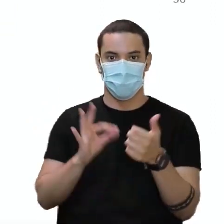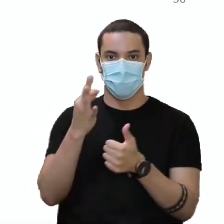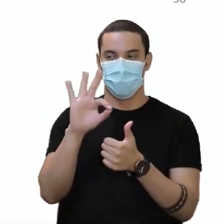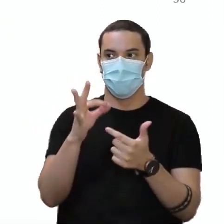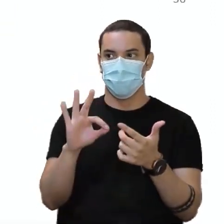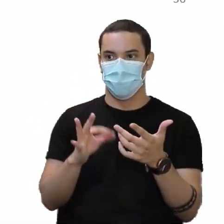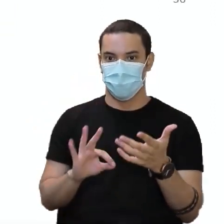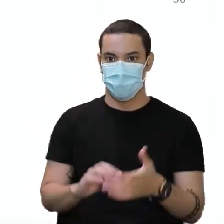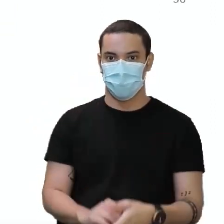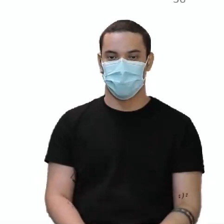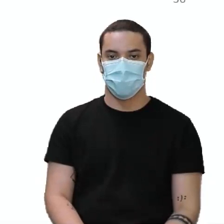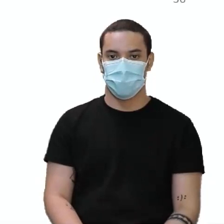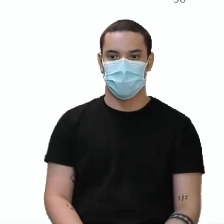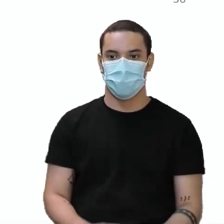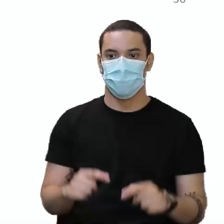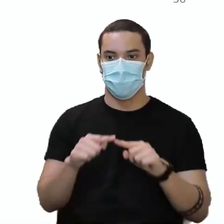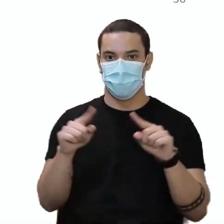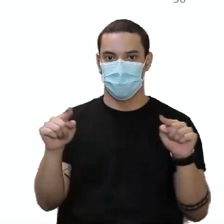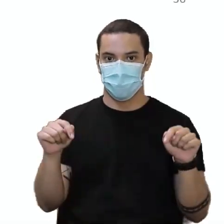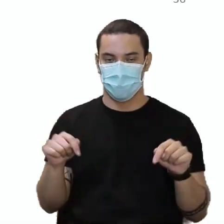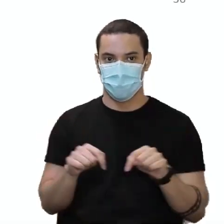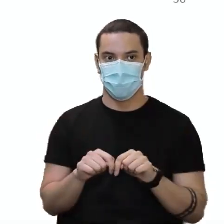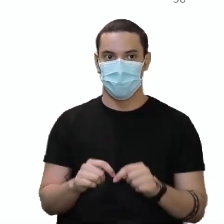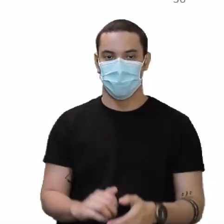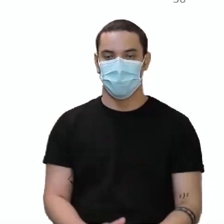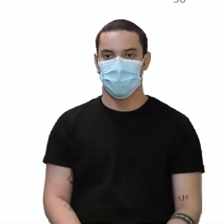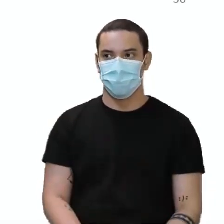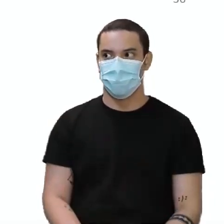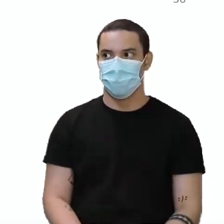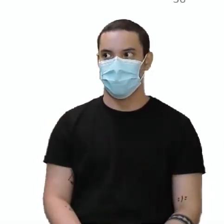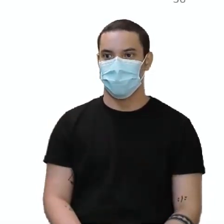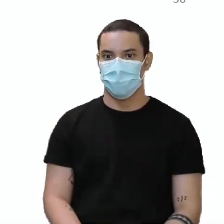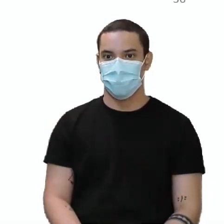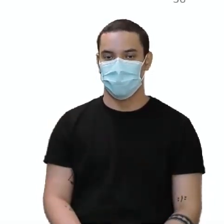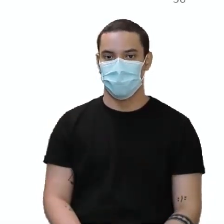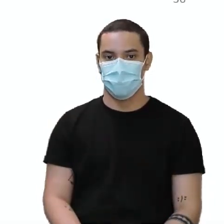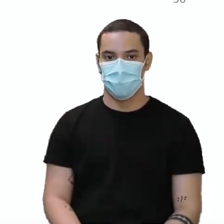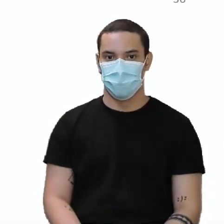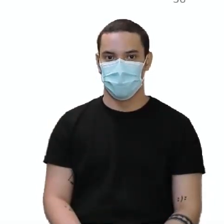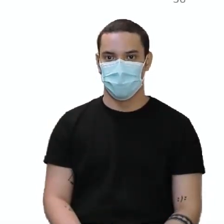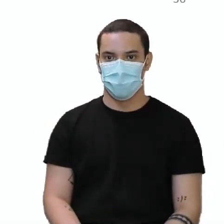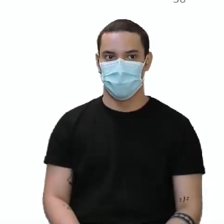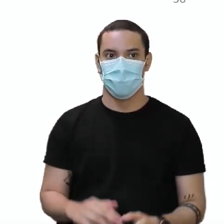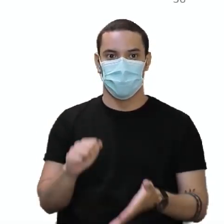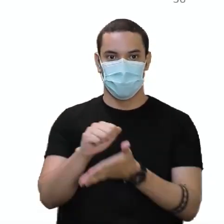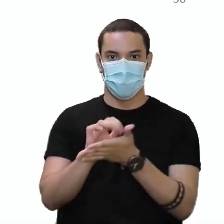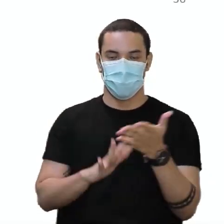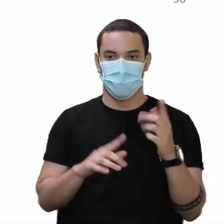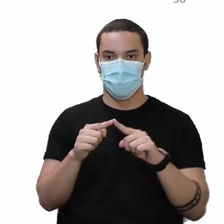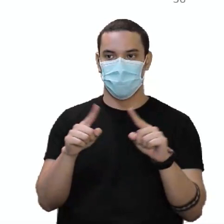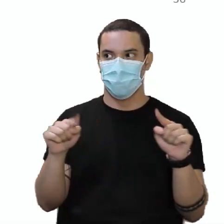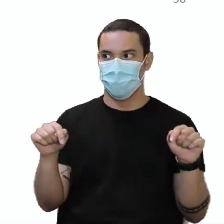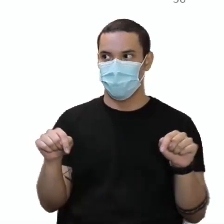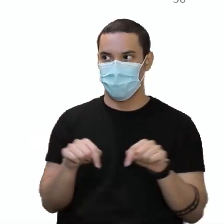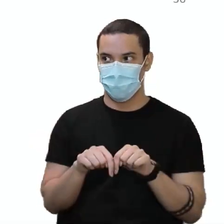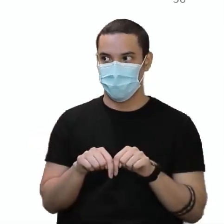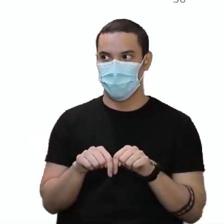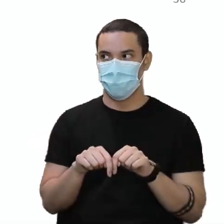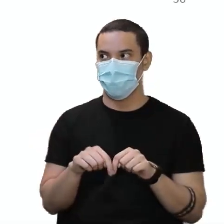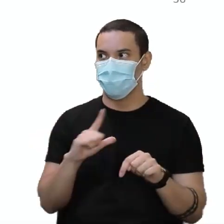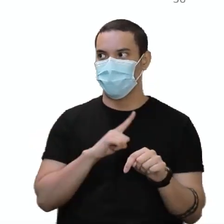sua atividade de sala. E aí, nessa sua atividade de sala, você vai encontrar